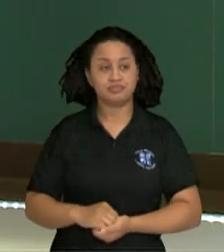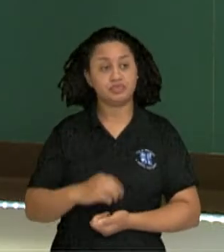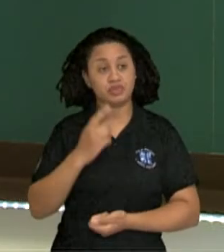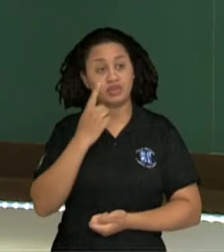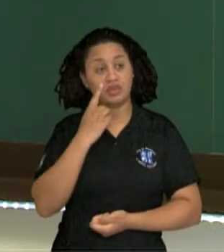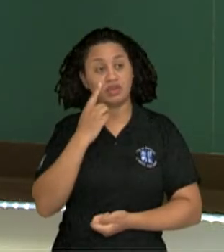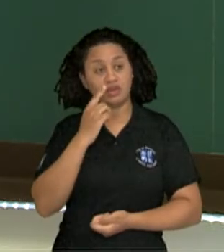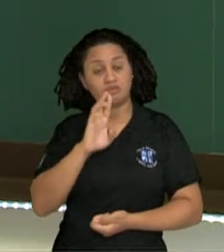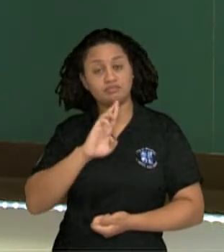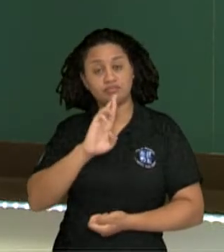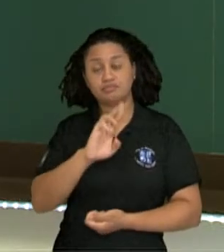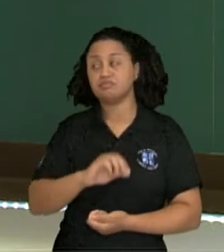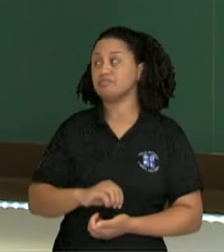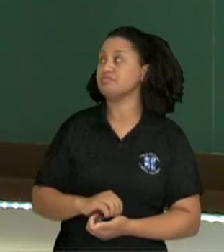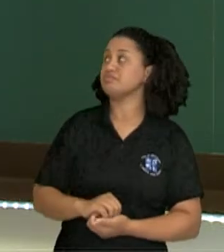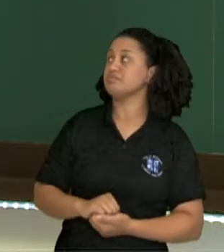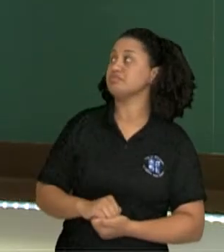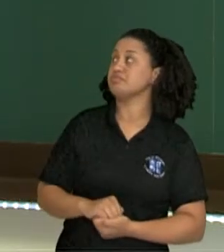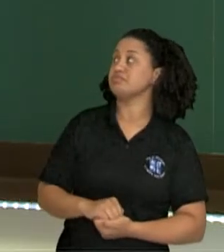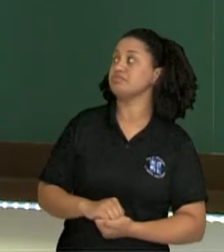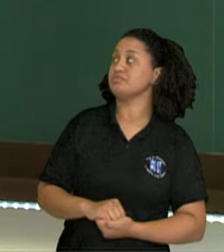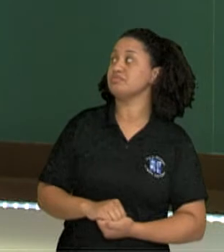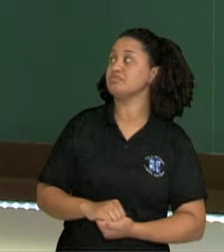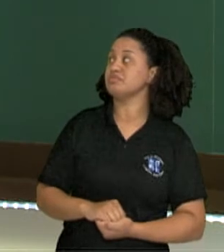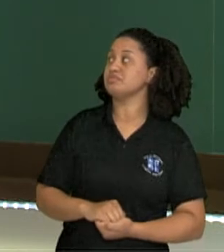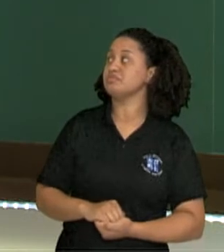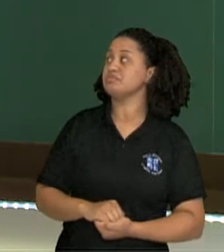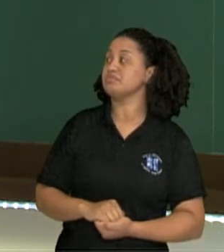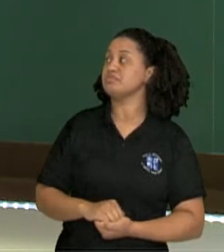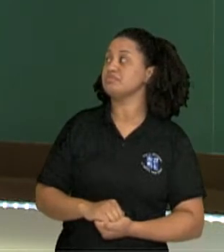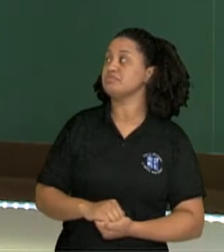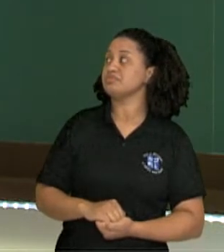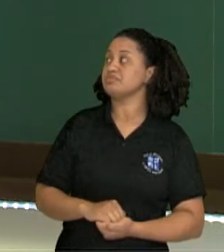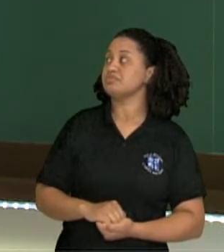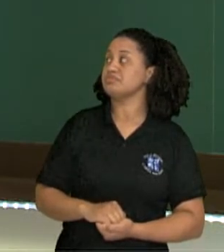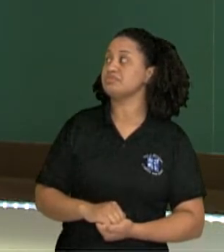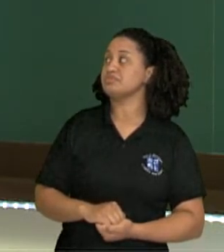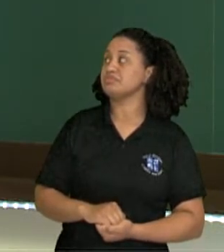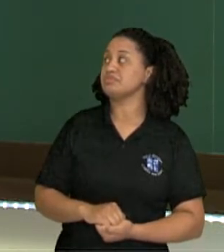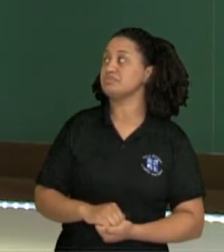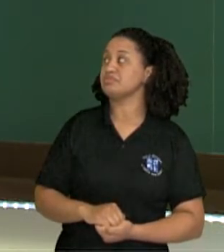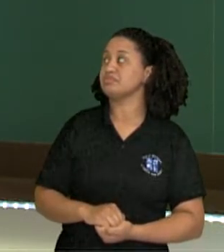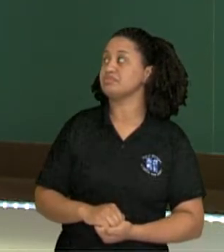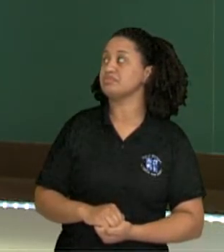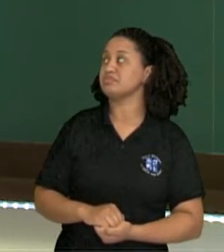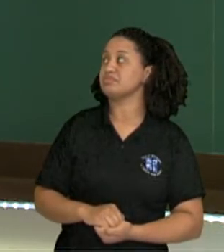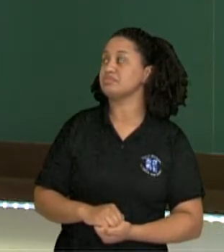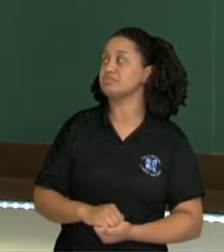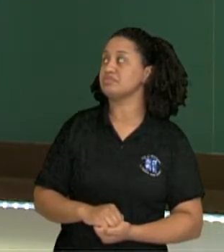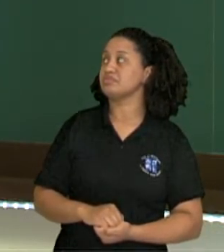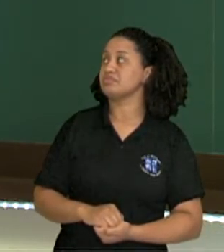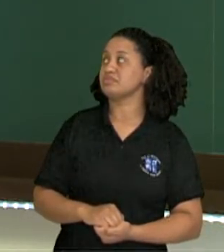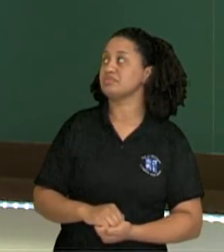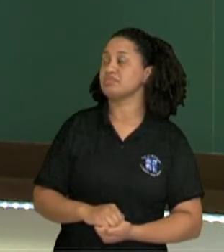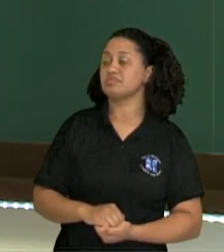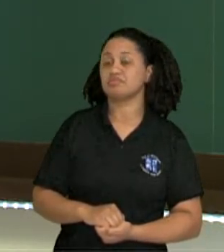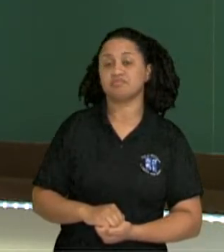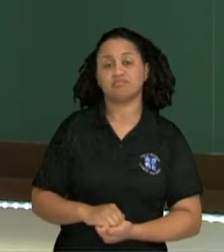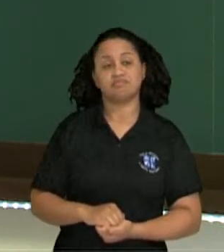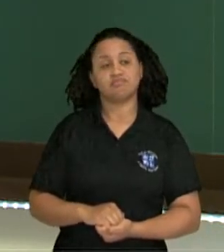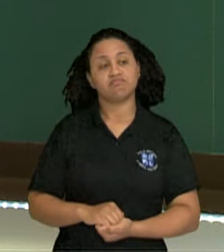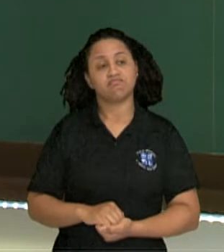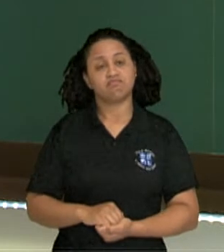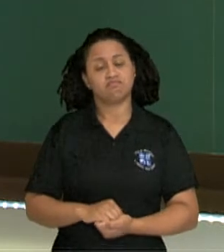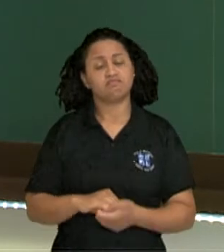sombras, enterrar los miedos, liberar el lastre e retomar el vuelo. São